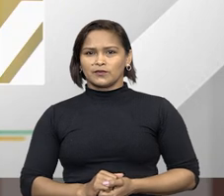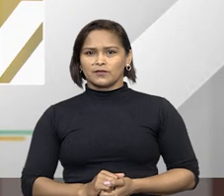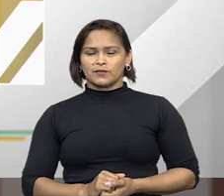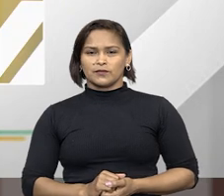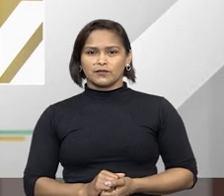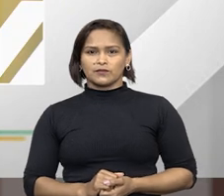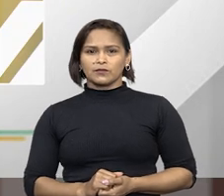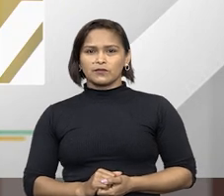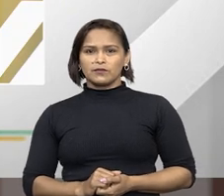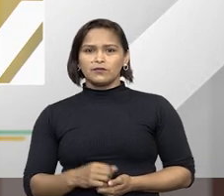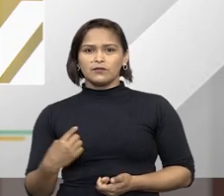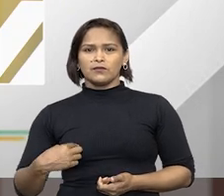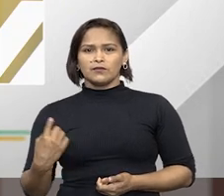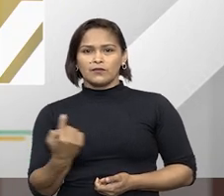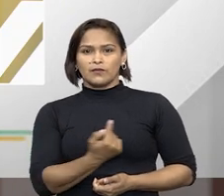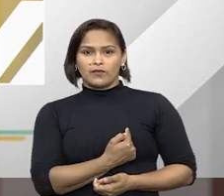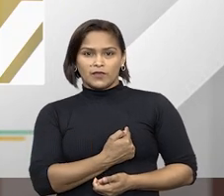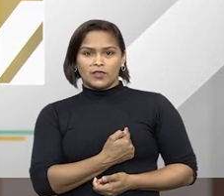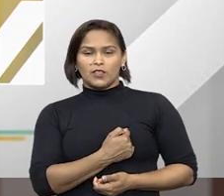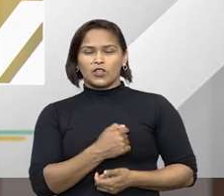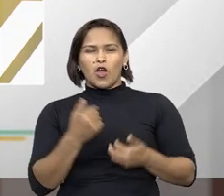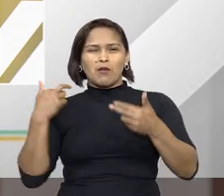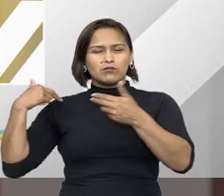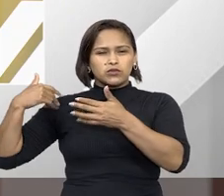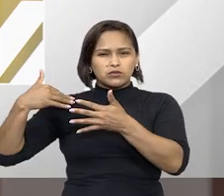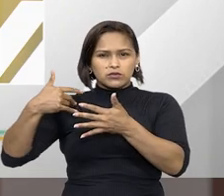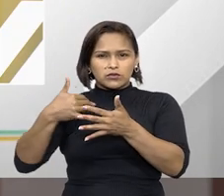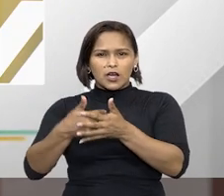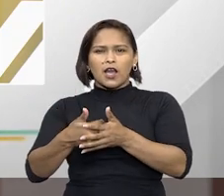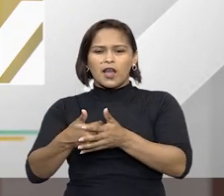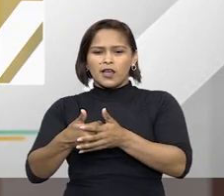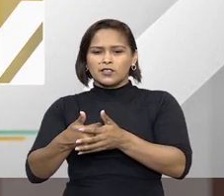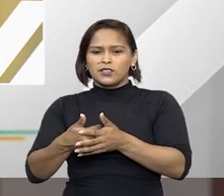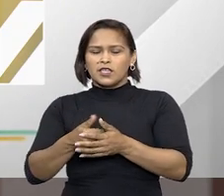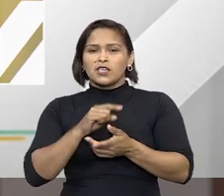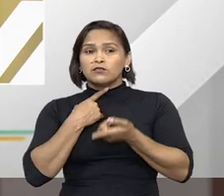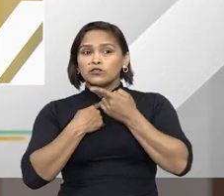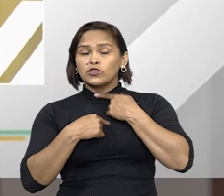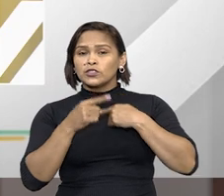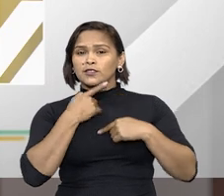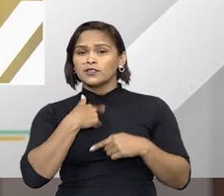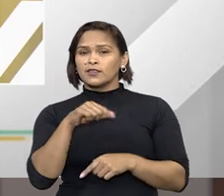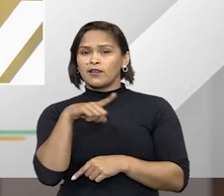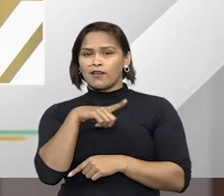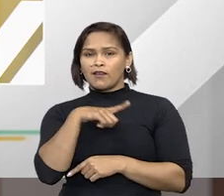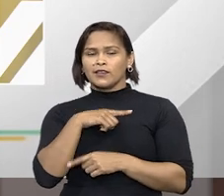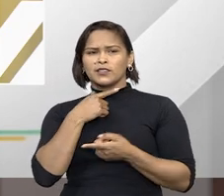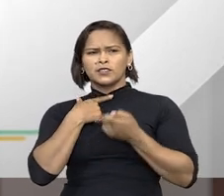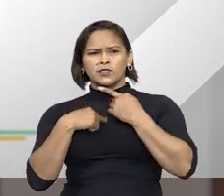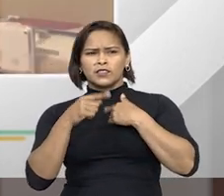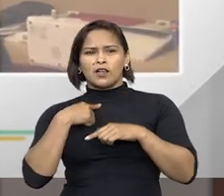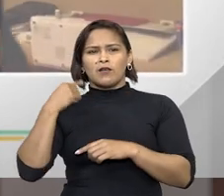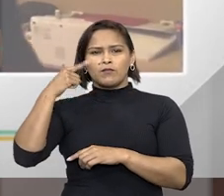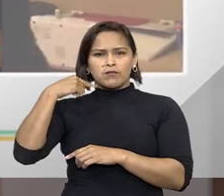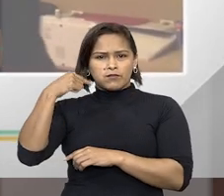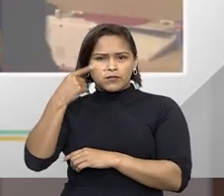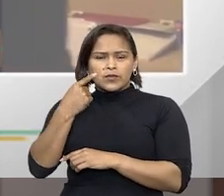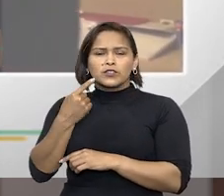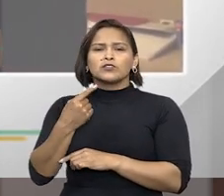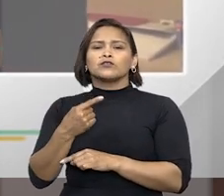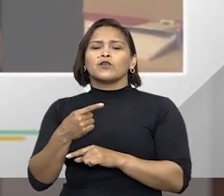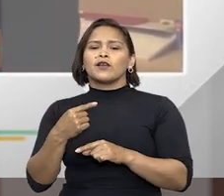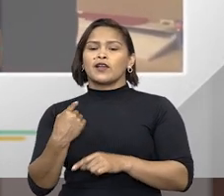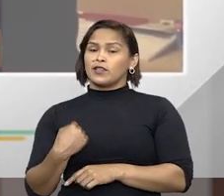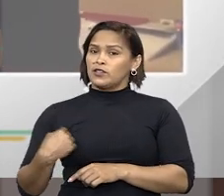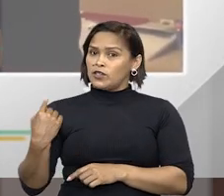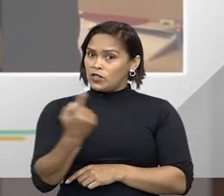Nós, por muito tempo, ansiávamos, nós advogados e nós